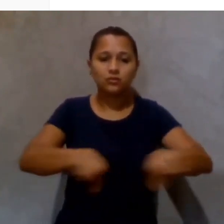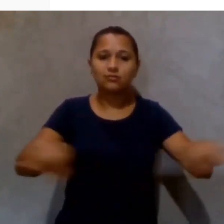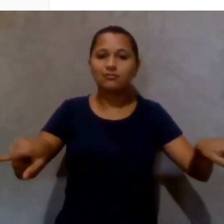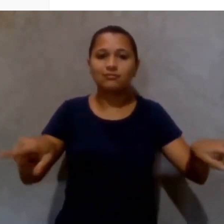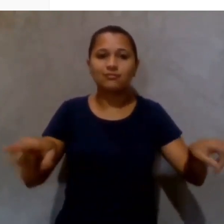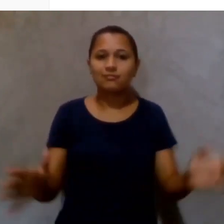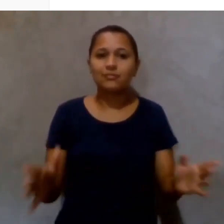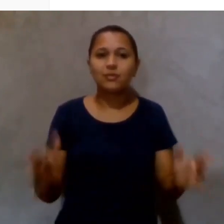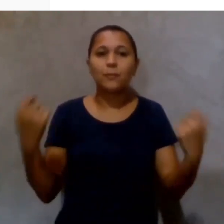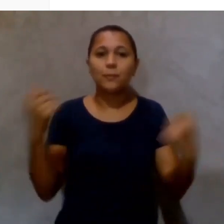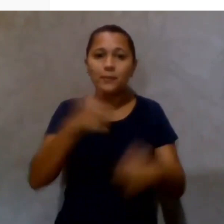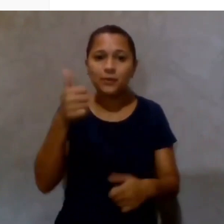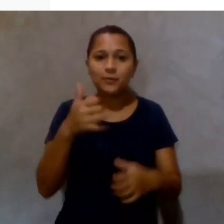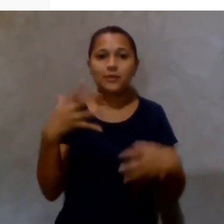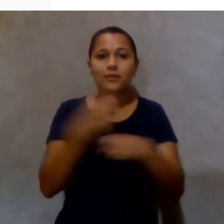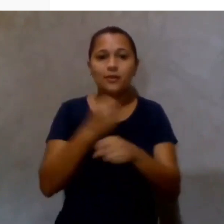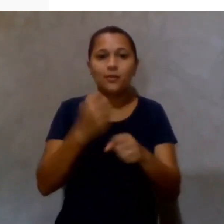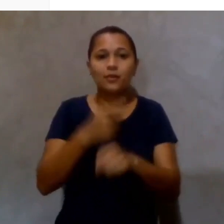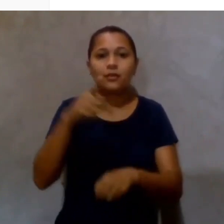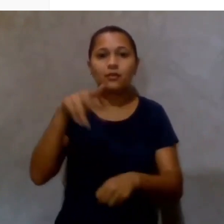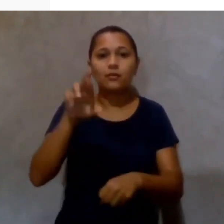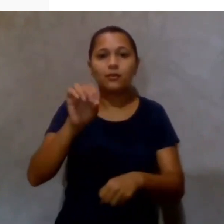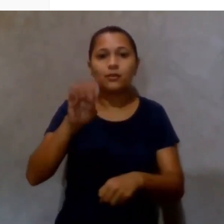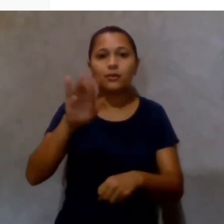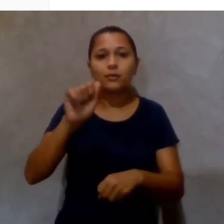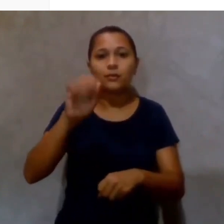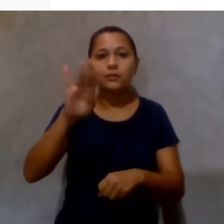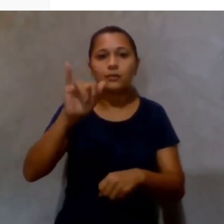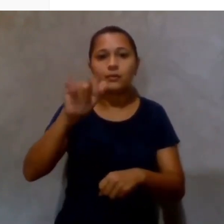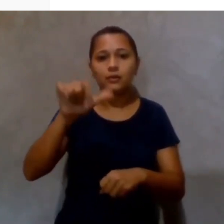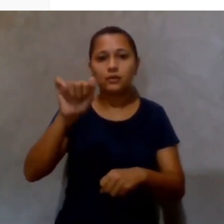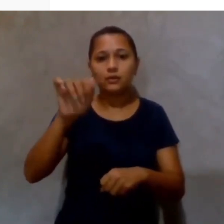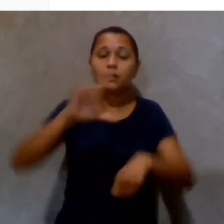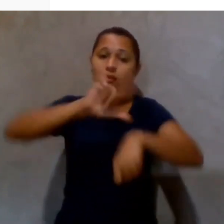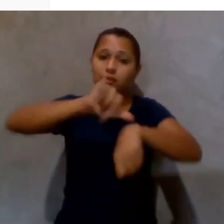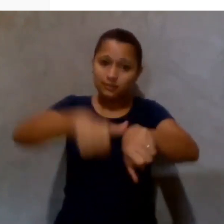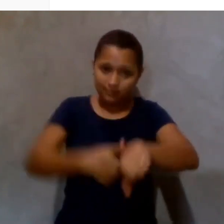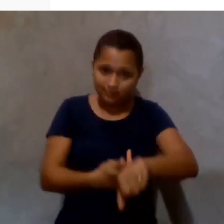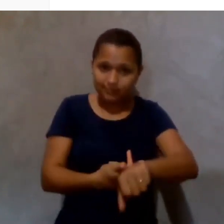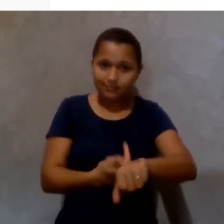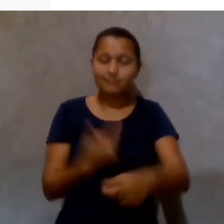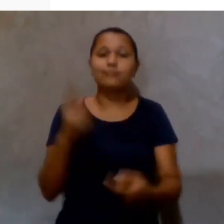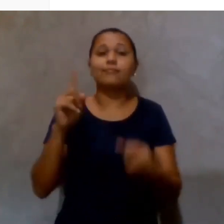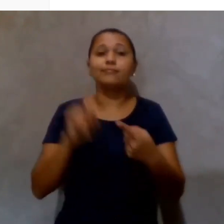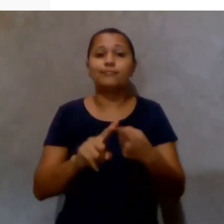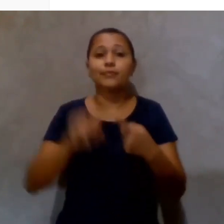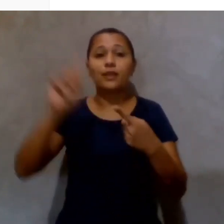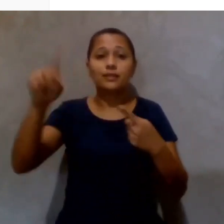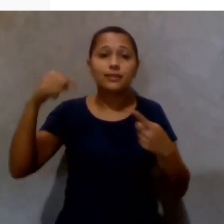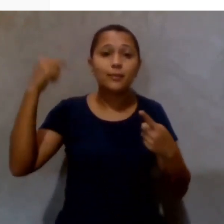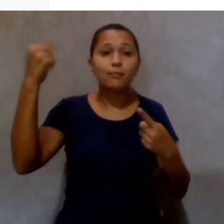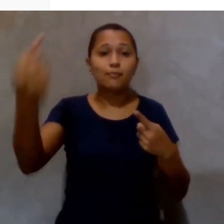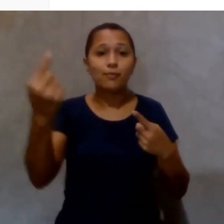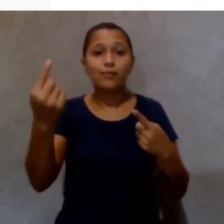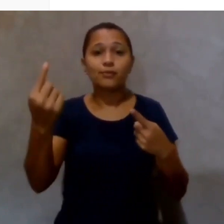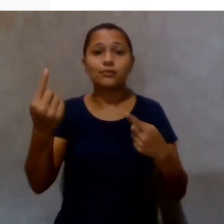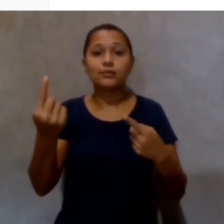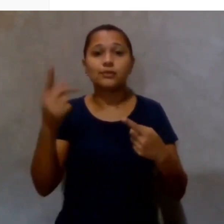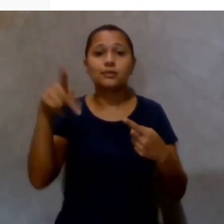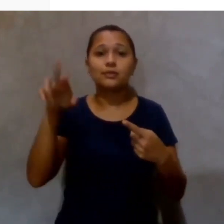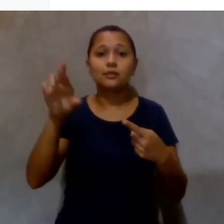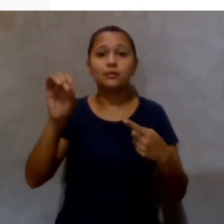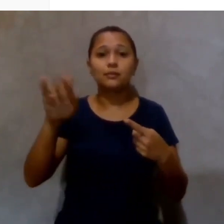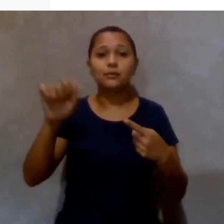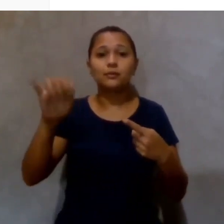Então, eu vou calcular a probabilidade dele se atrasar e calcular a